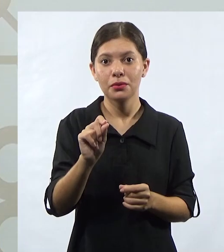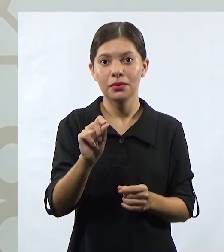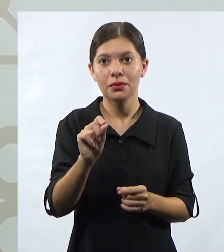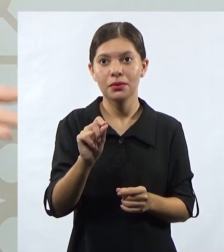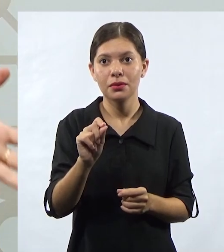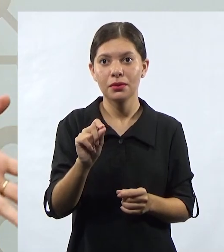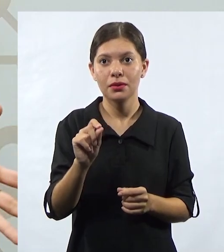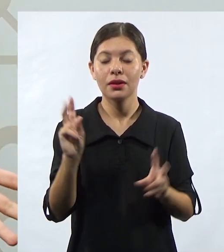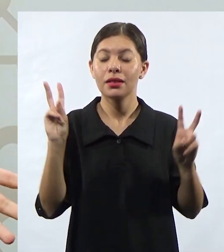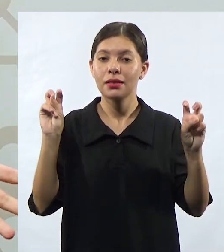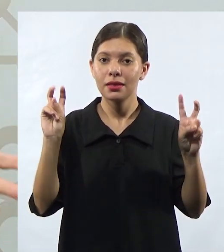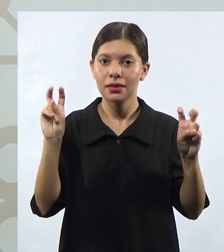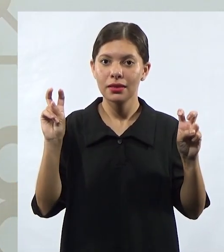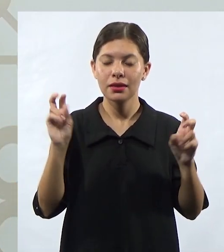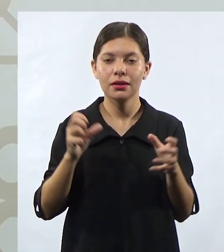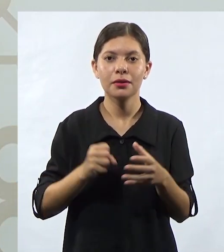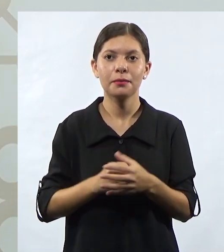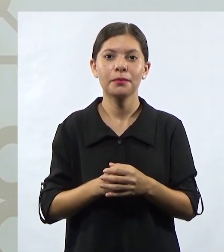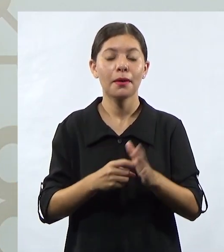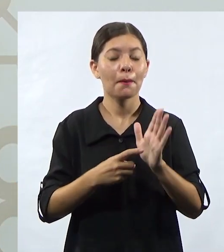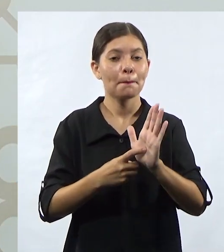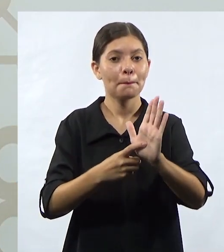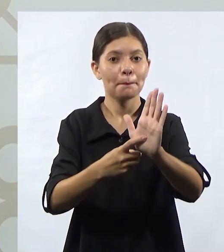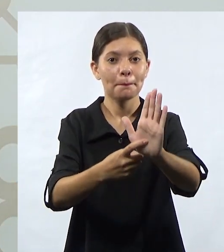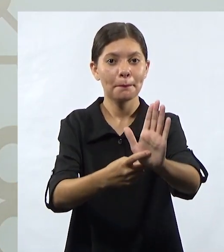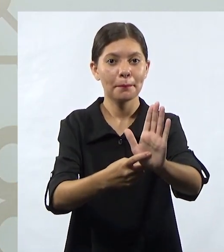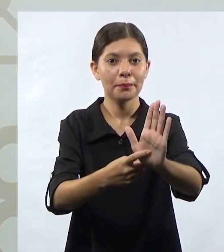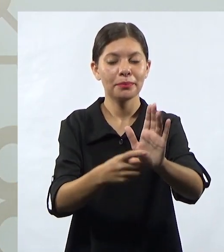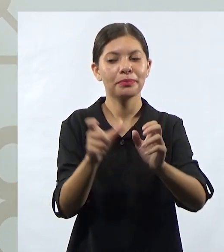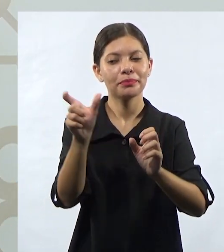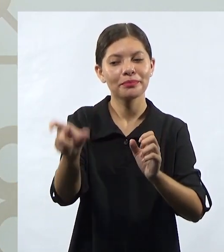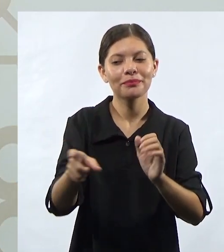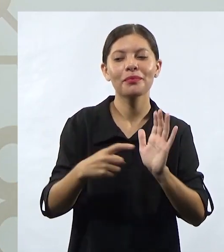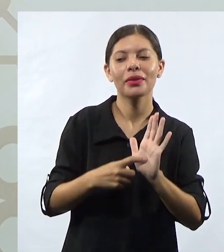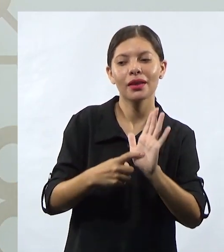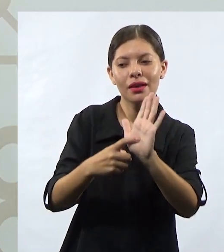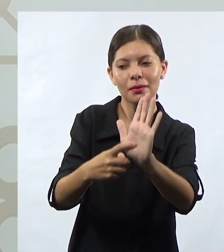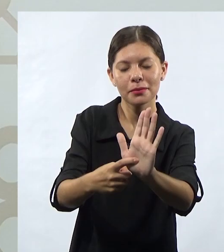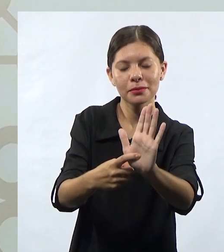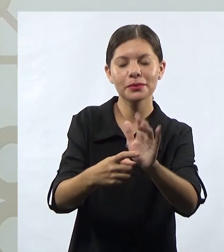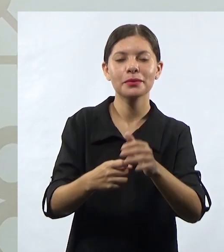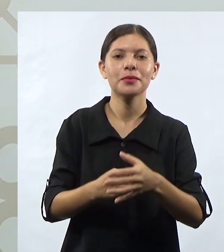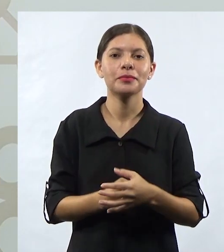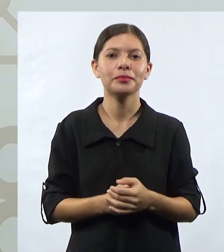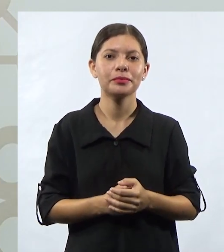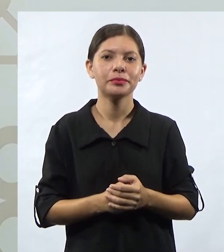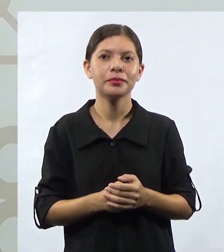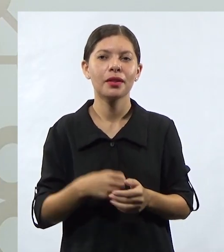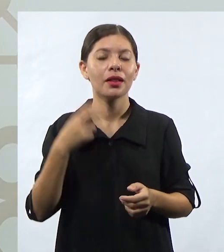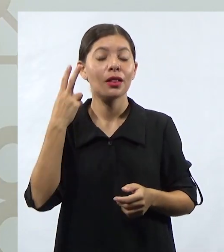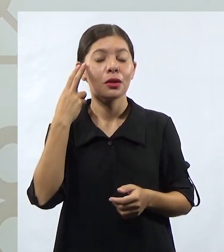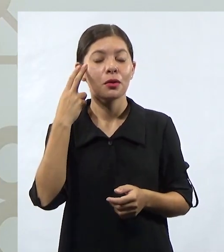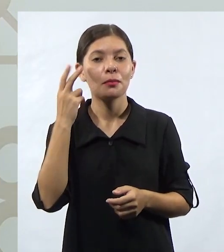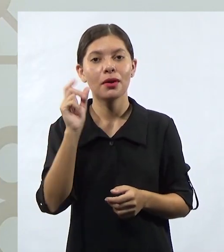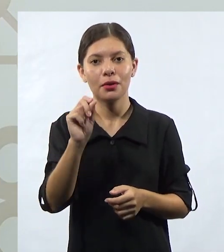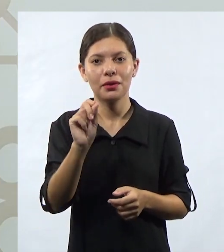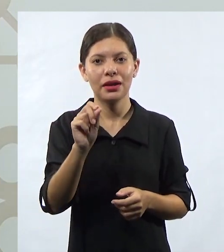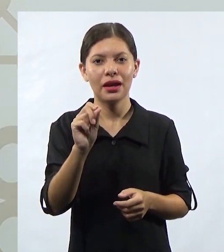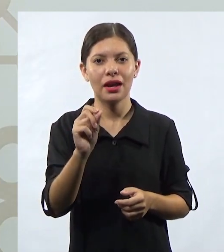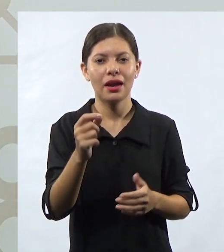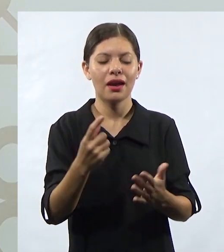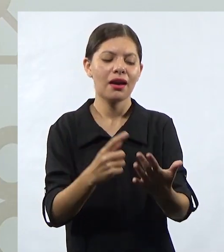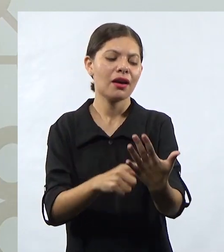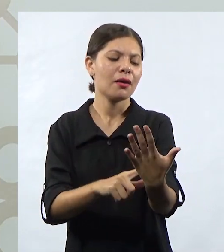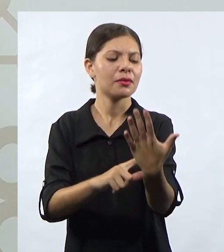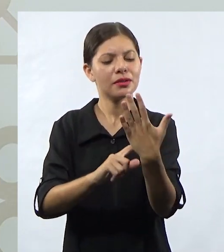de uma determinada temática. Então, é para apresentar para alguém. Então, você vai fazer para alguém. Geralmente, você não faz só para